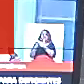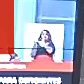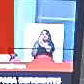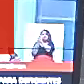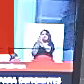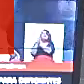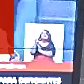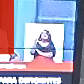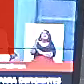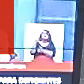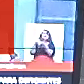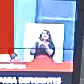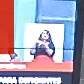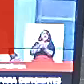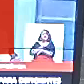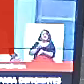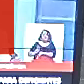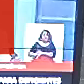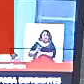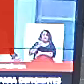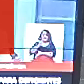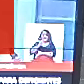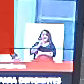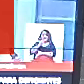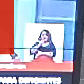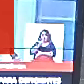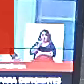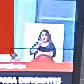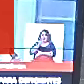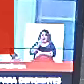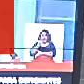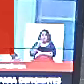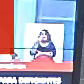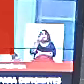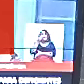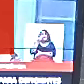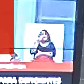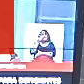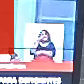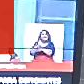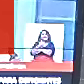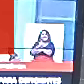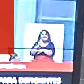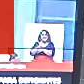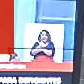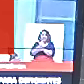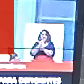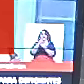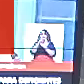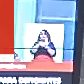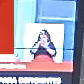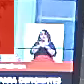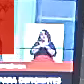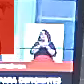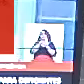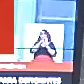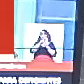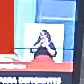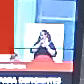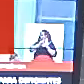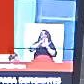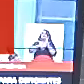uma alternativa para aprimoramento desse projeto de lei. E aí que a gente pode fazer em conjunto, enquanto comissão, todos